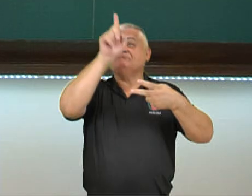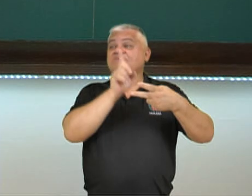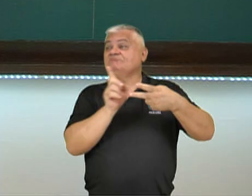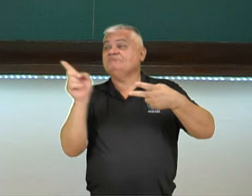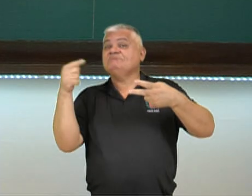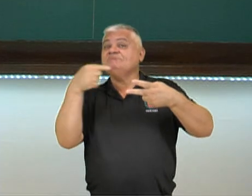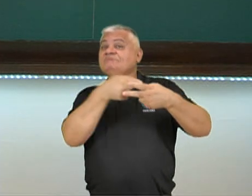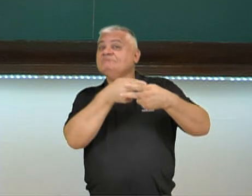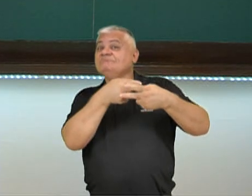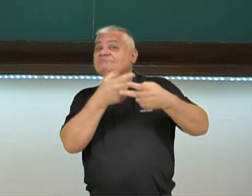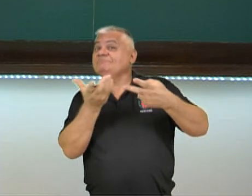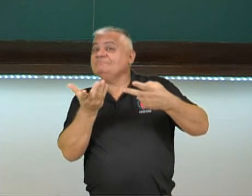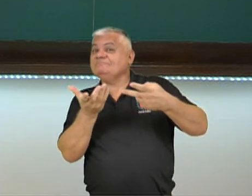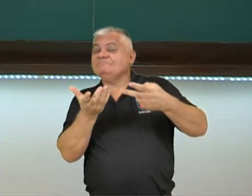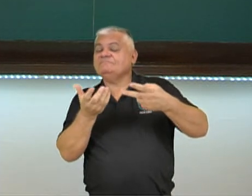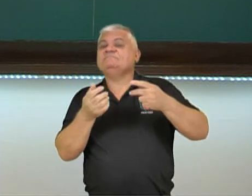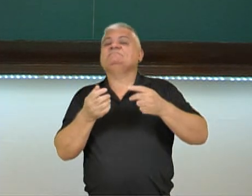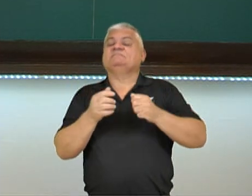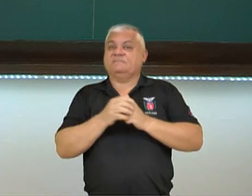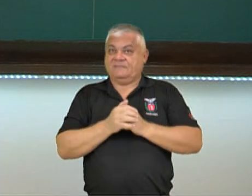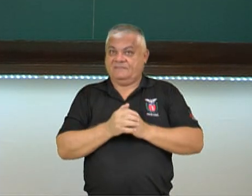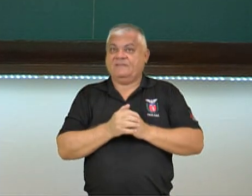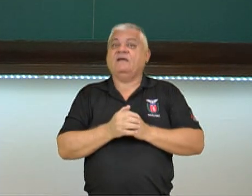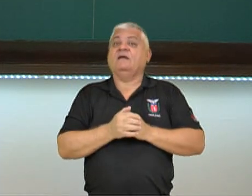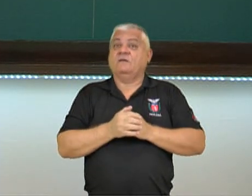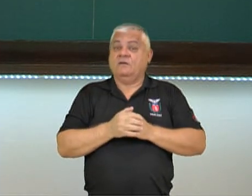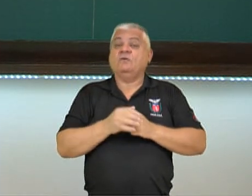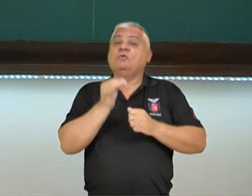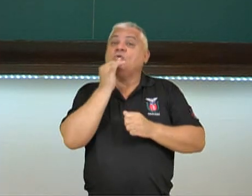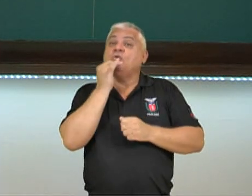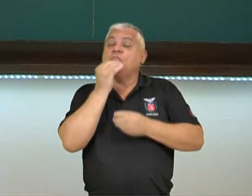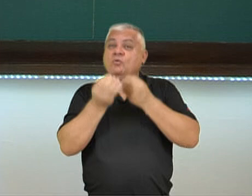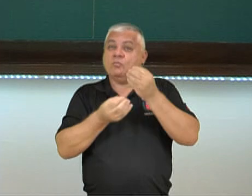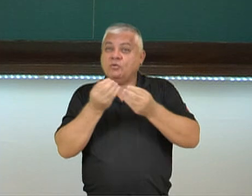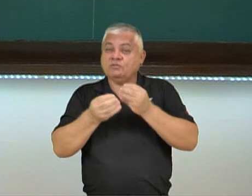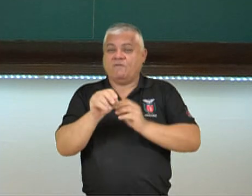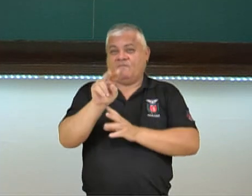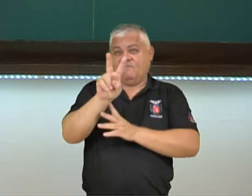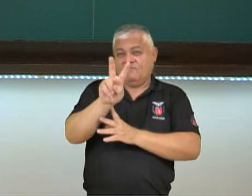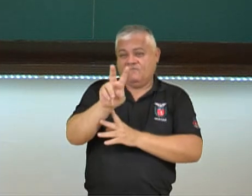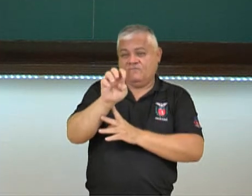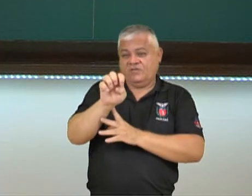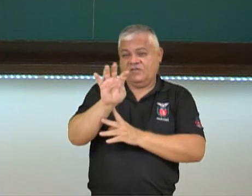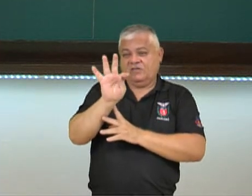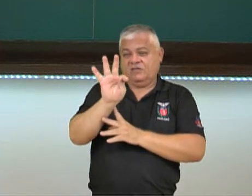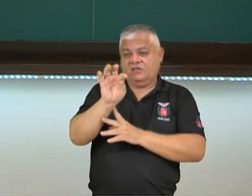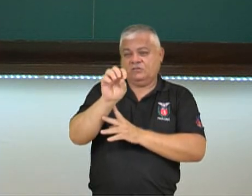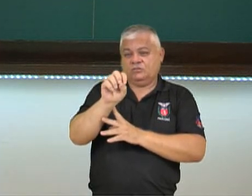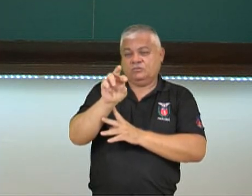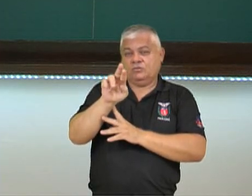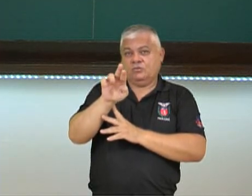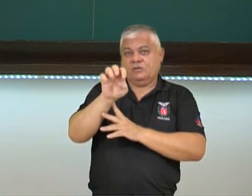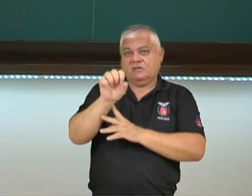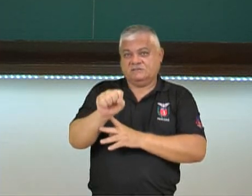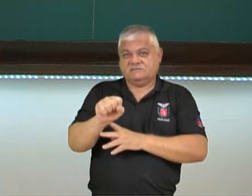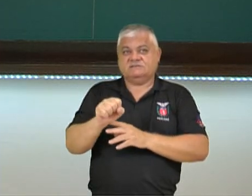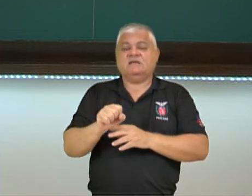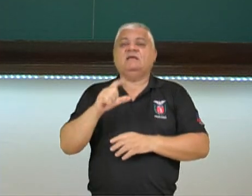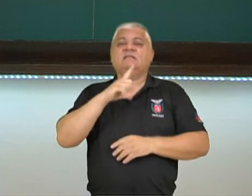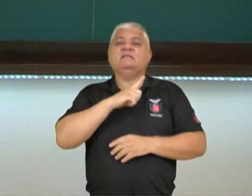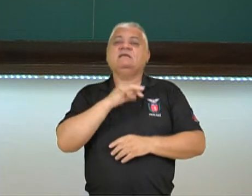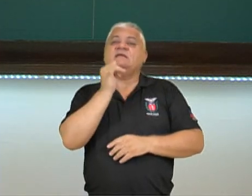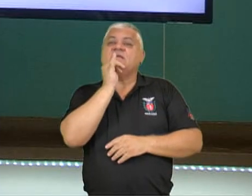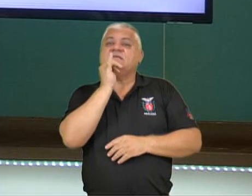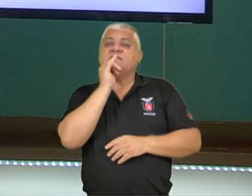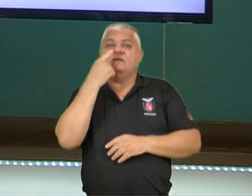grandeza. Nós normalmente representamos essas grandezas através de vetores, certo? Então nós temos aqui um bom exemplo, né?